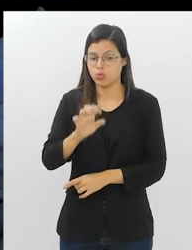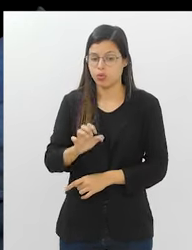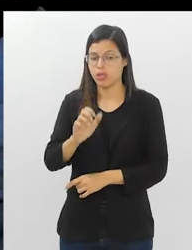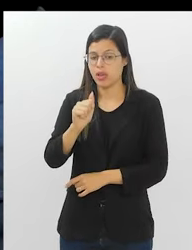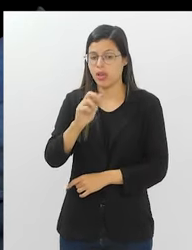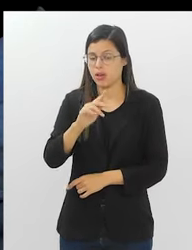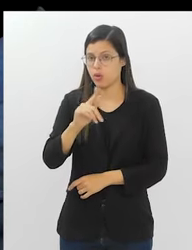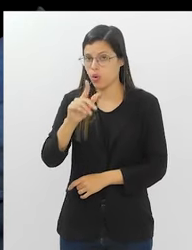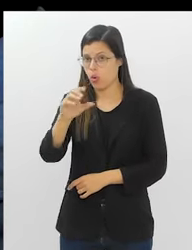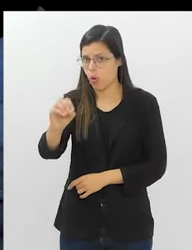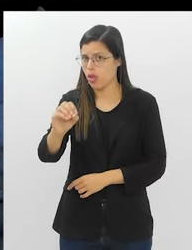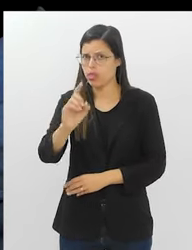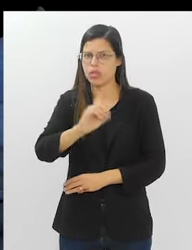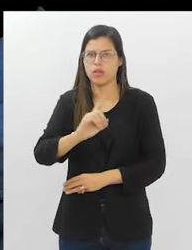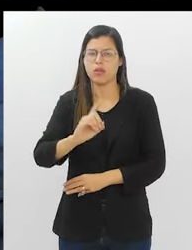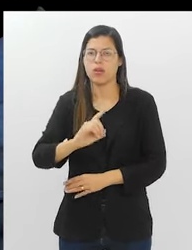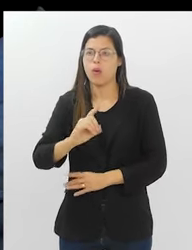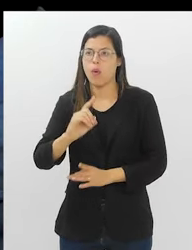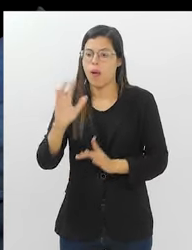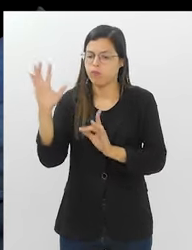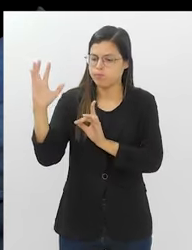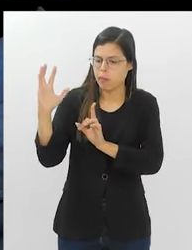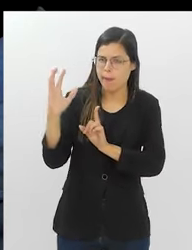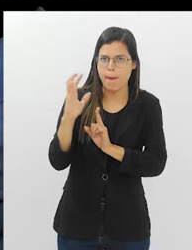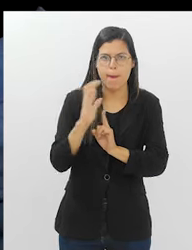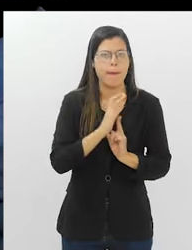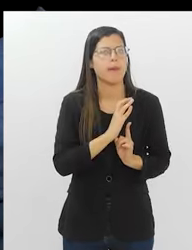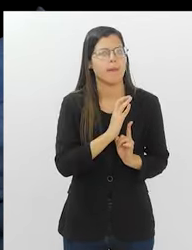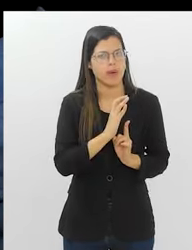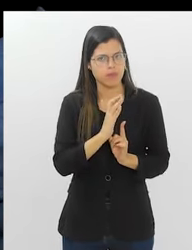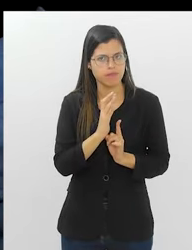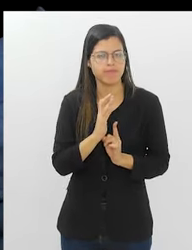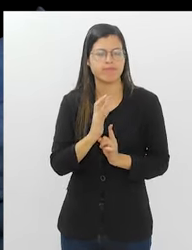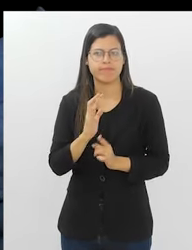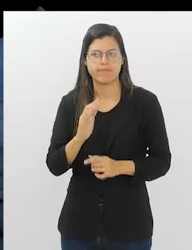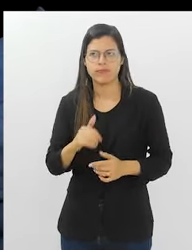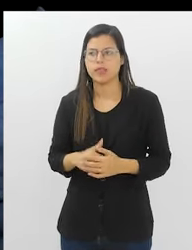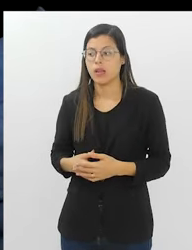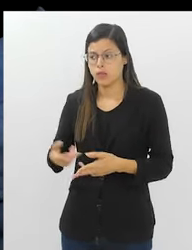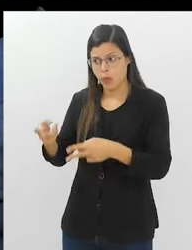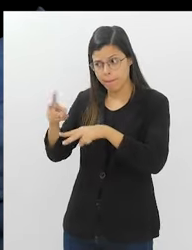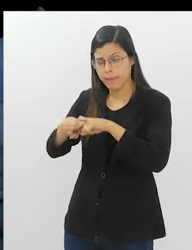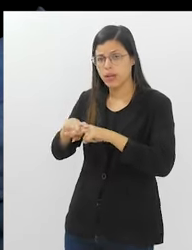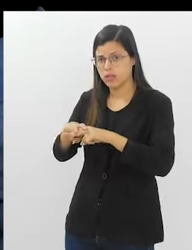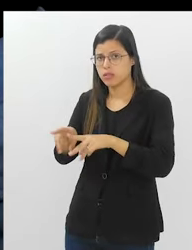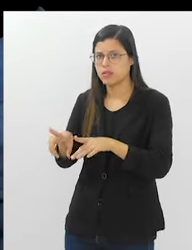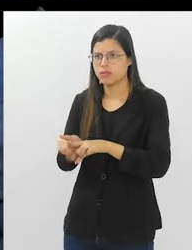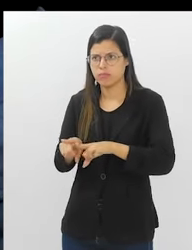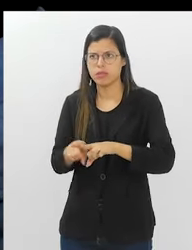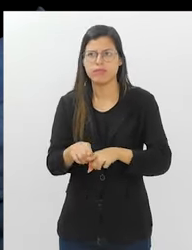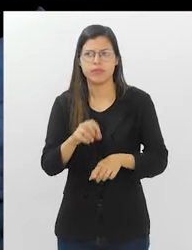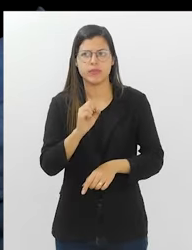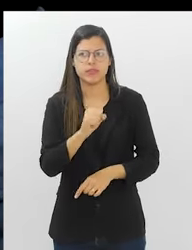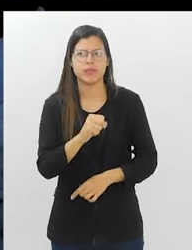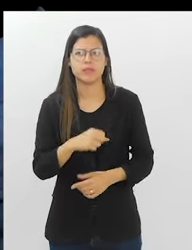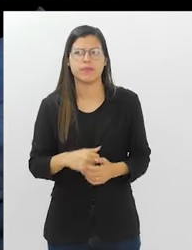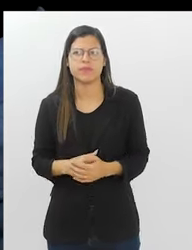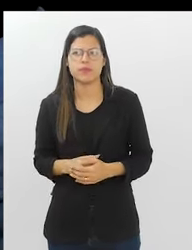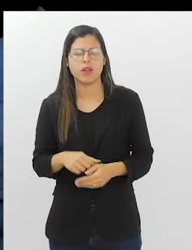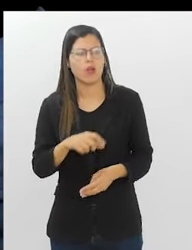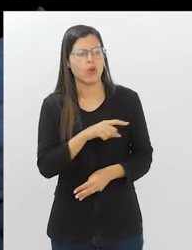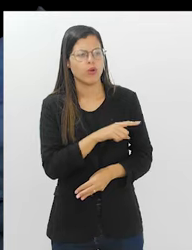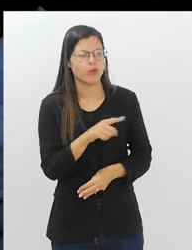Rigó, não. Ele é pressionado de uma forma... Direta, ele foi preso, inclusive. É. Preso.